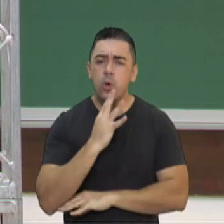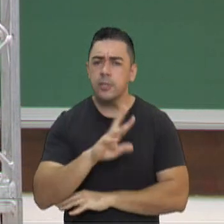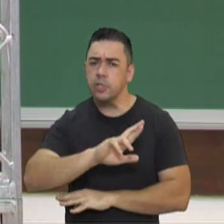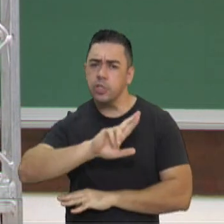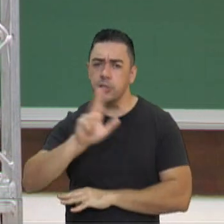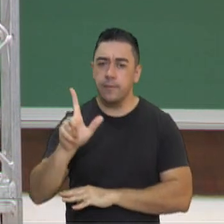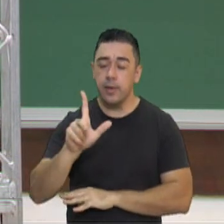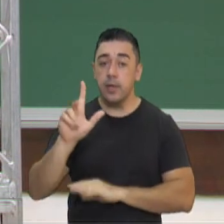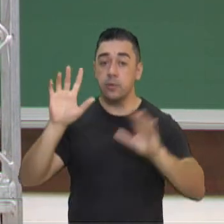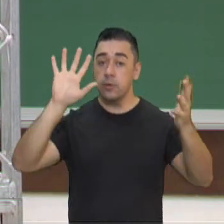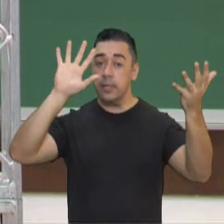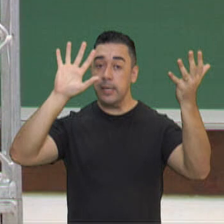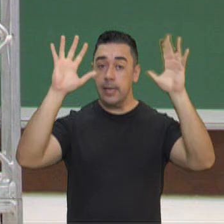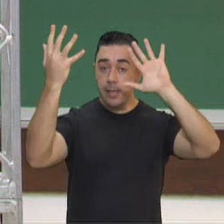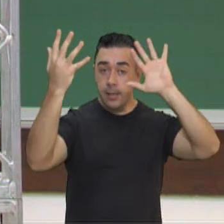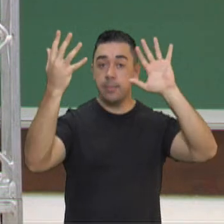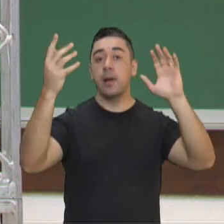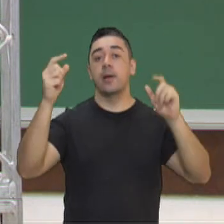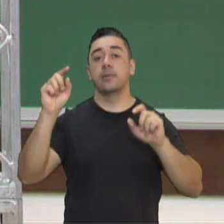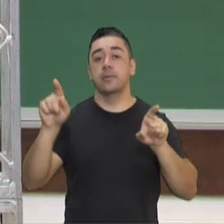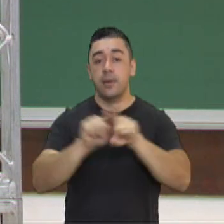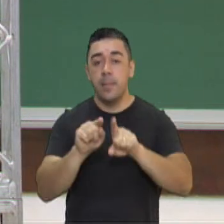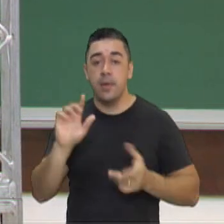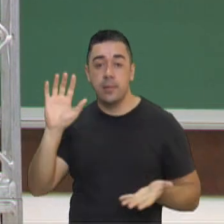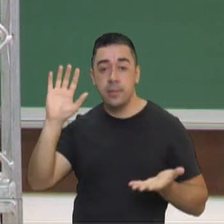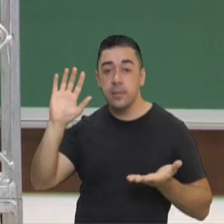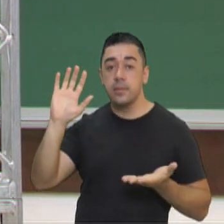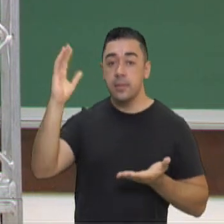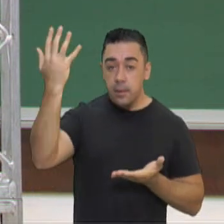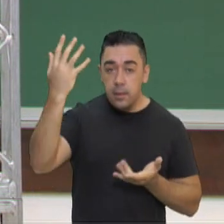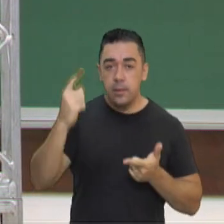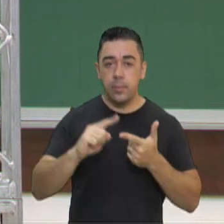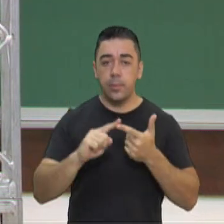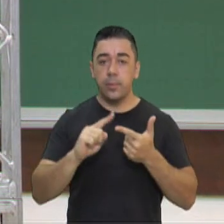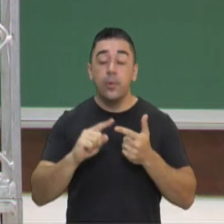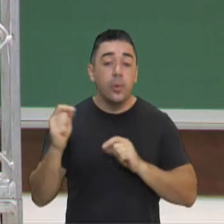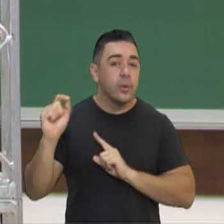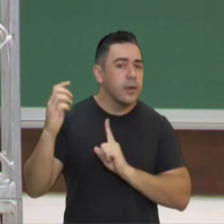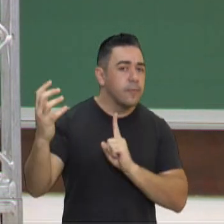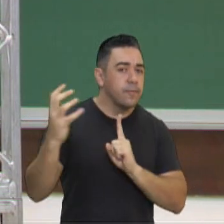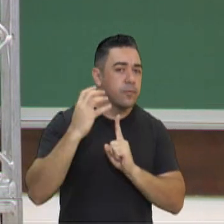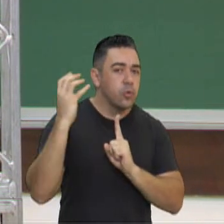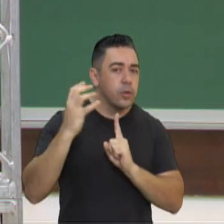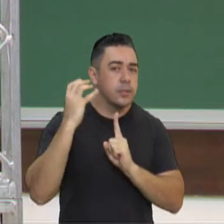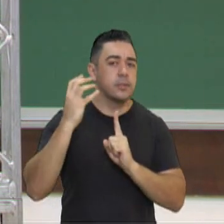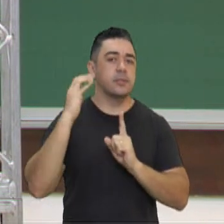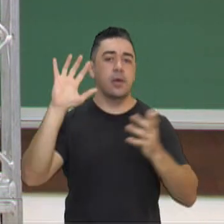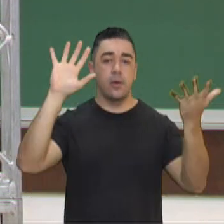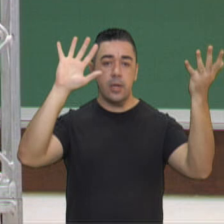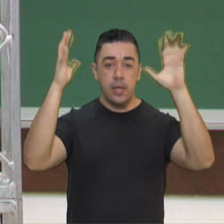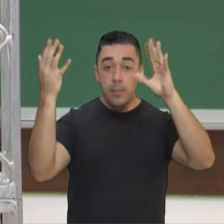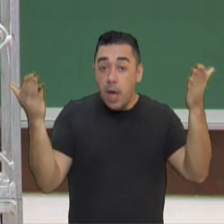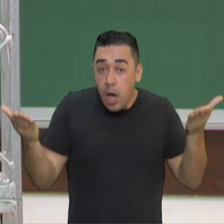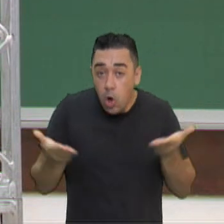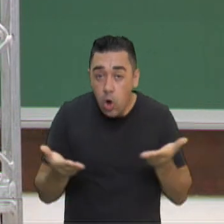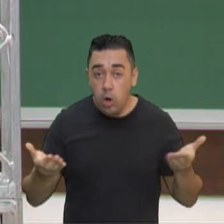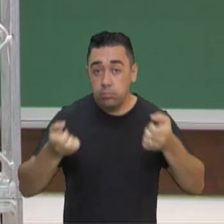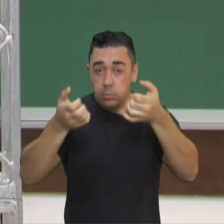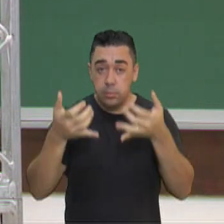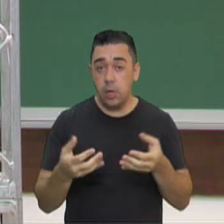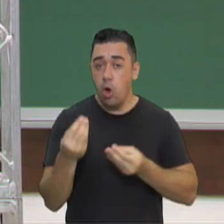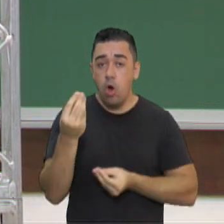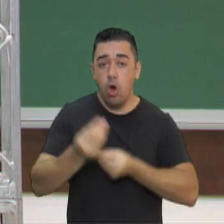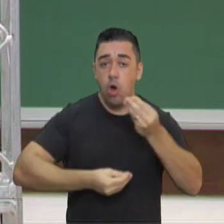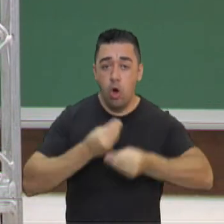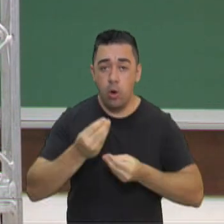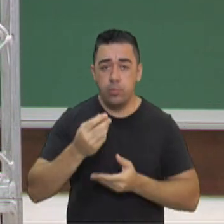entre clima e tempo, conhecendo os fatores que influenciam o clima, nós vamos falar como é feita,